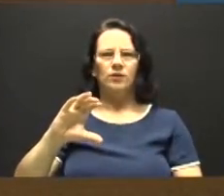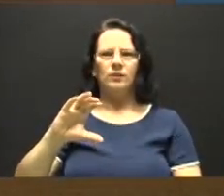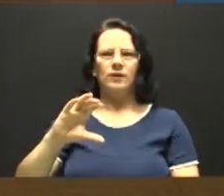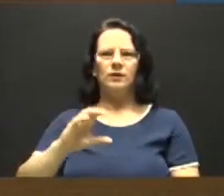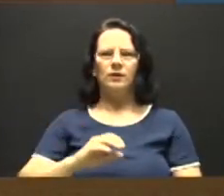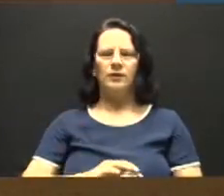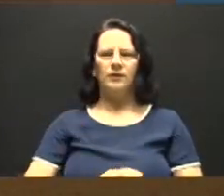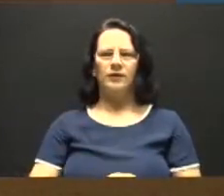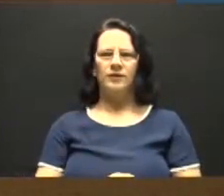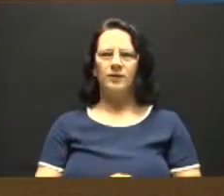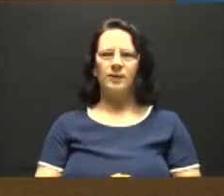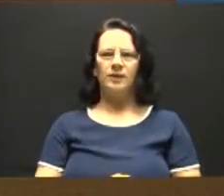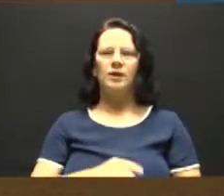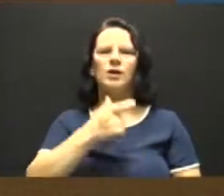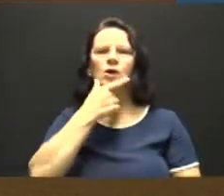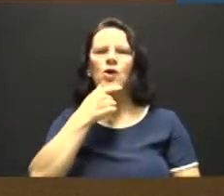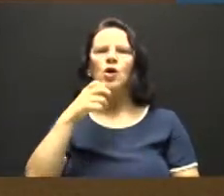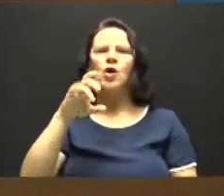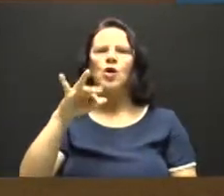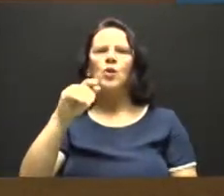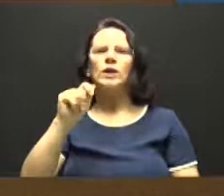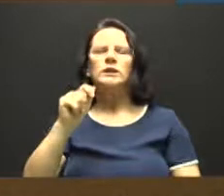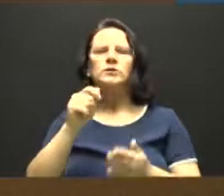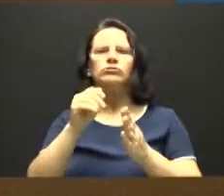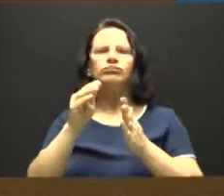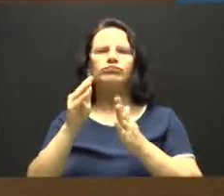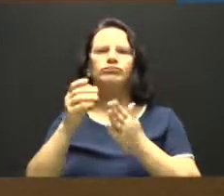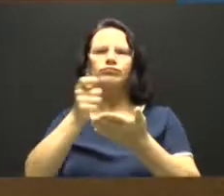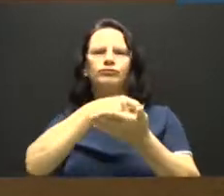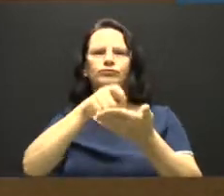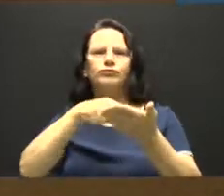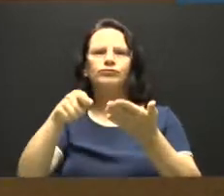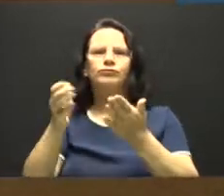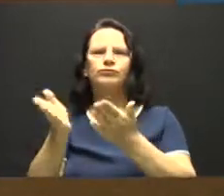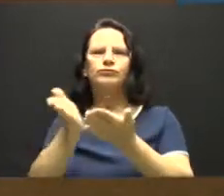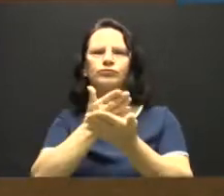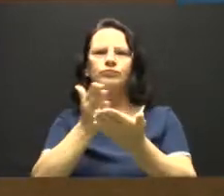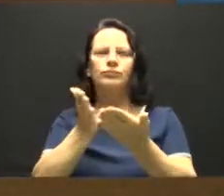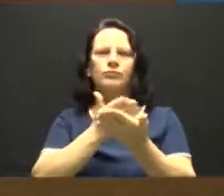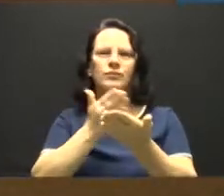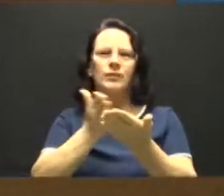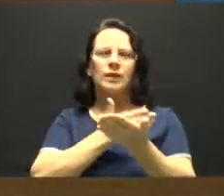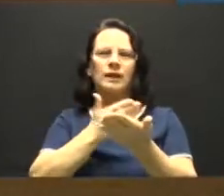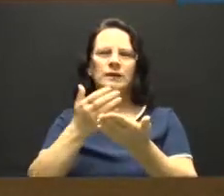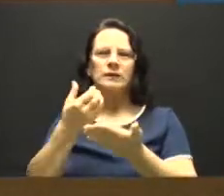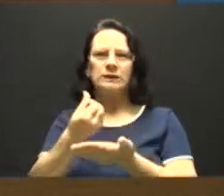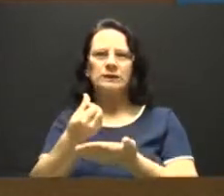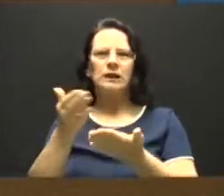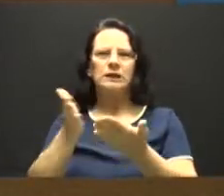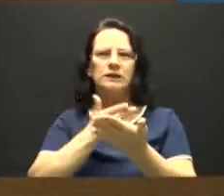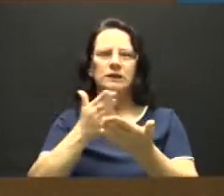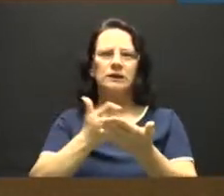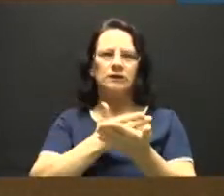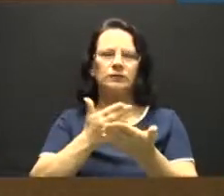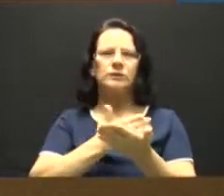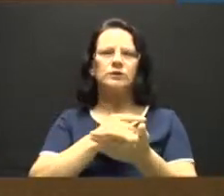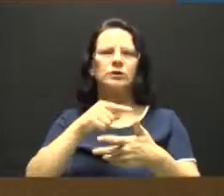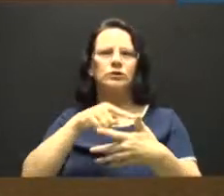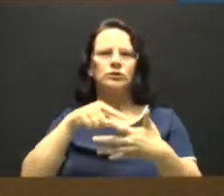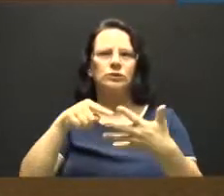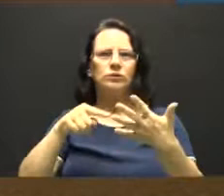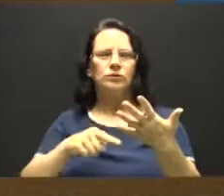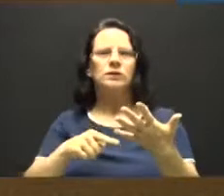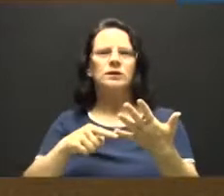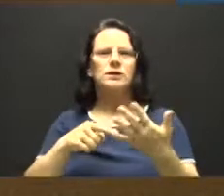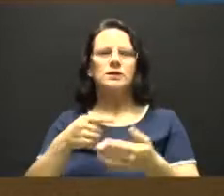luiz carlos tem seis livros publicados e é fundador da comunidade católica passe o domínio em praia